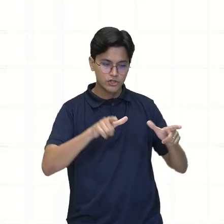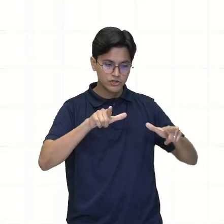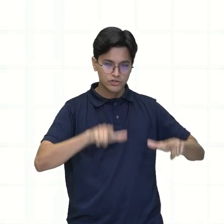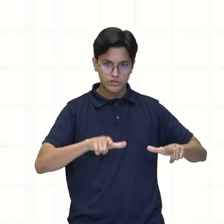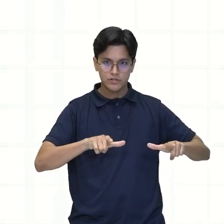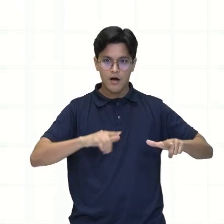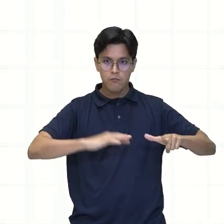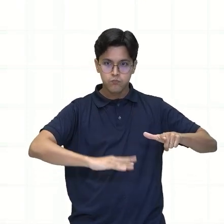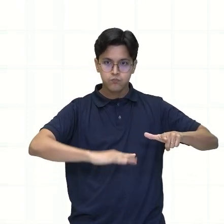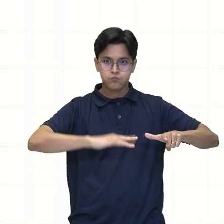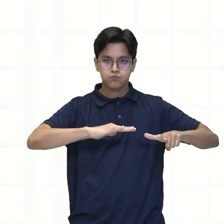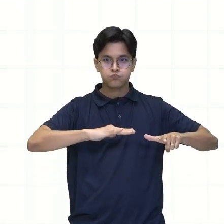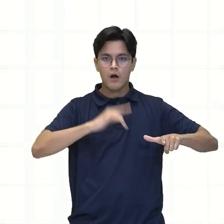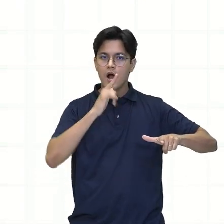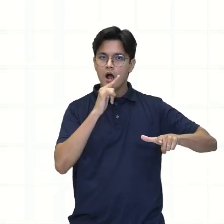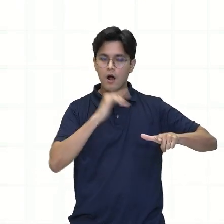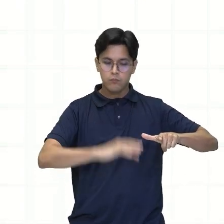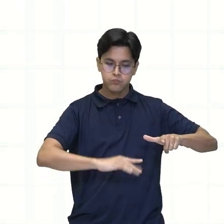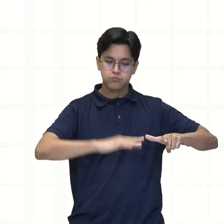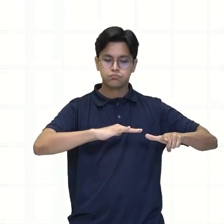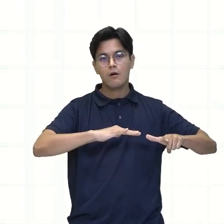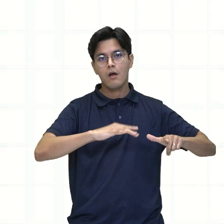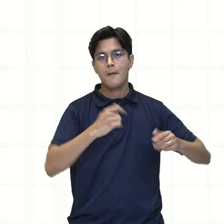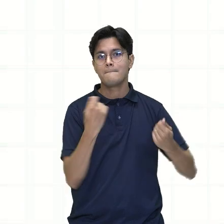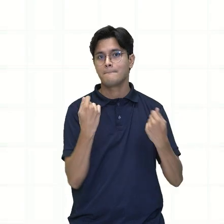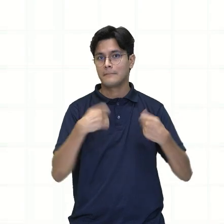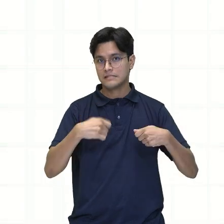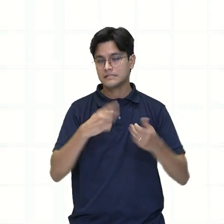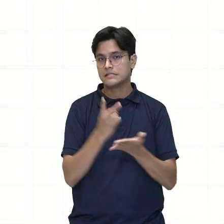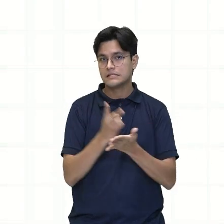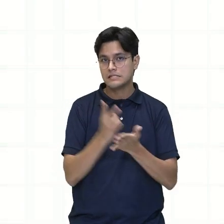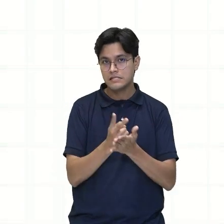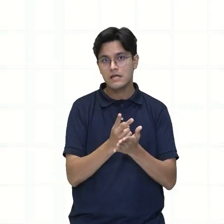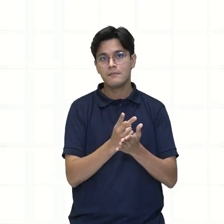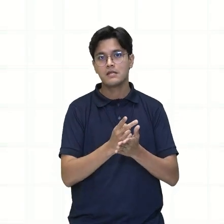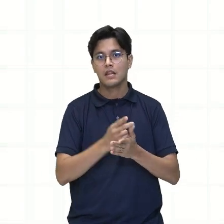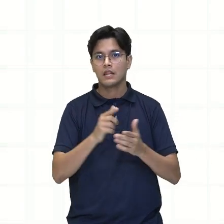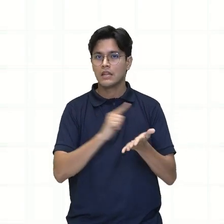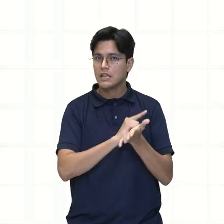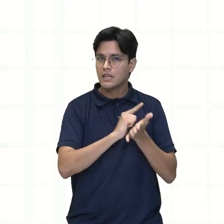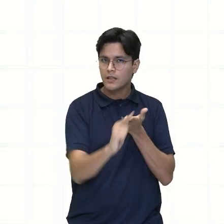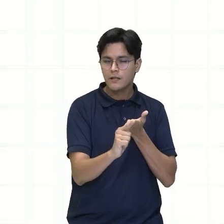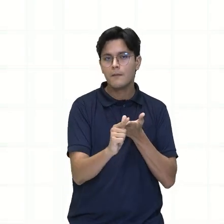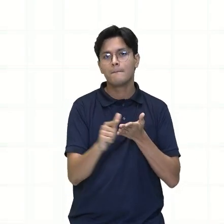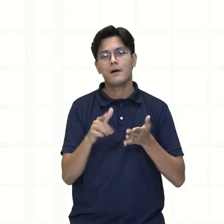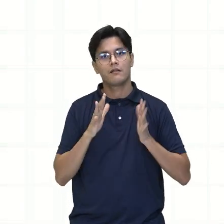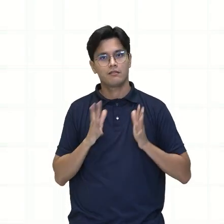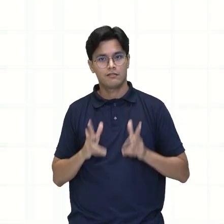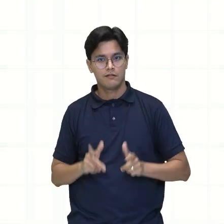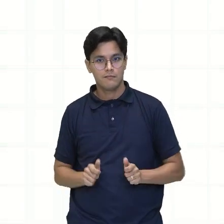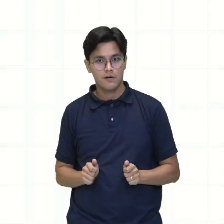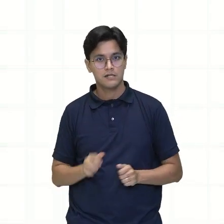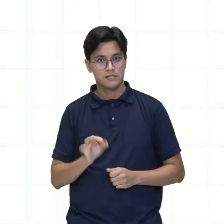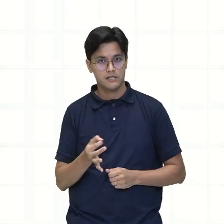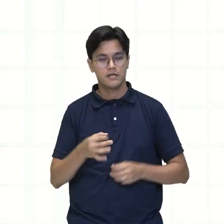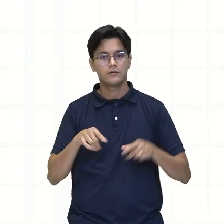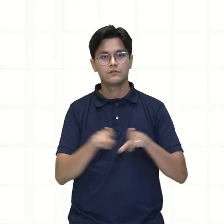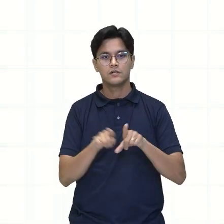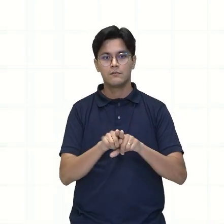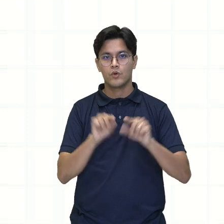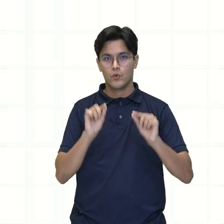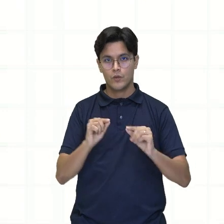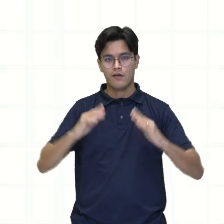diariamente ou semanalmente para lavar. E também em bebedouros, né, caso você tenha na sua casa. Limpe calhas e a laje